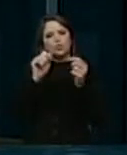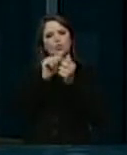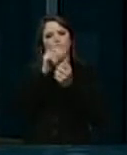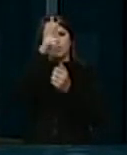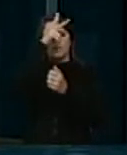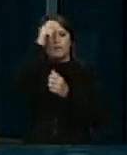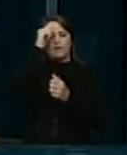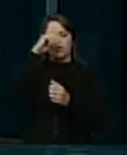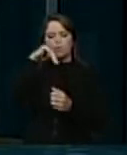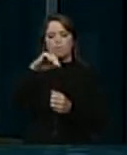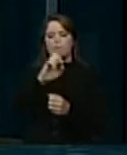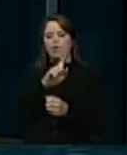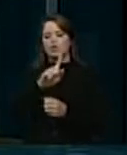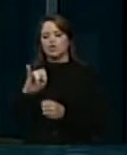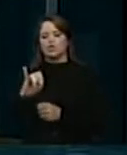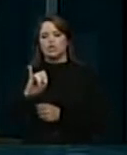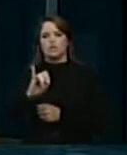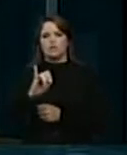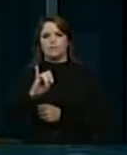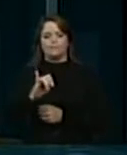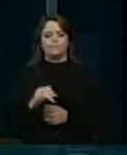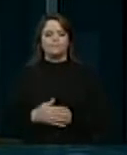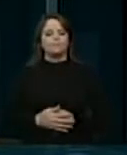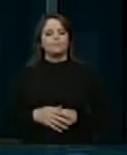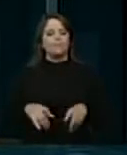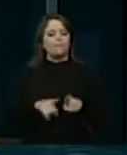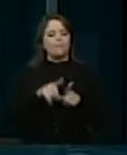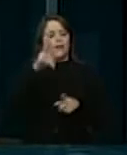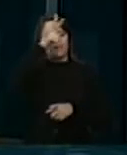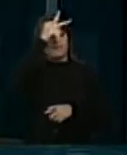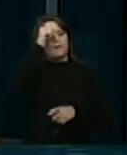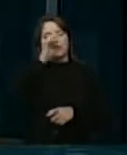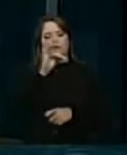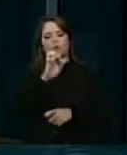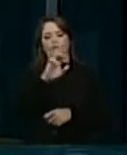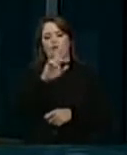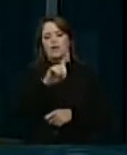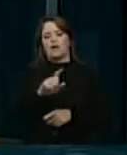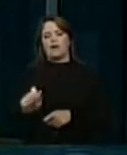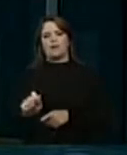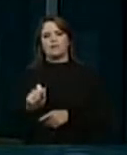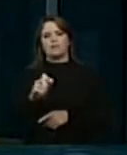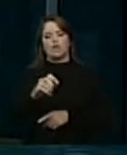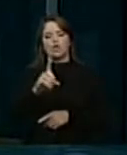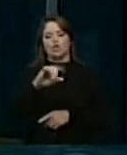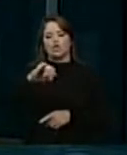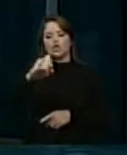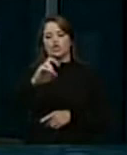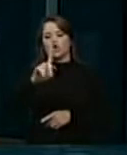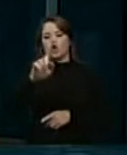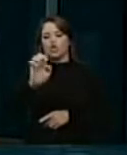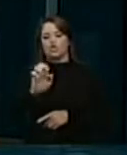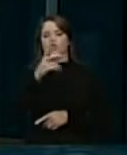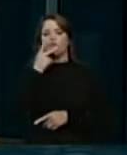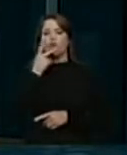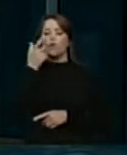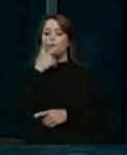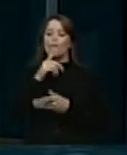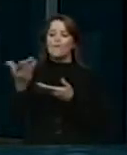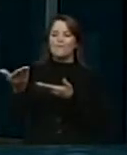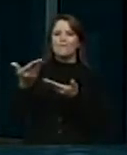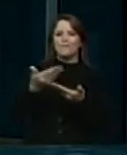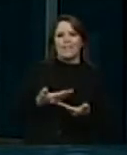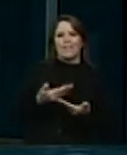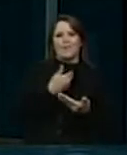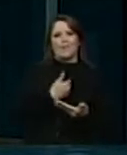das Cruzes, Marco Aurélio Bertaioli, e do prefeito de Ferraz de Vasconcelos, Dr. Jorge Abissanra, de receber